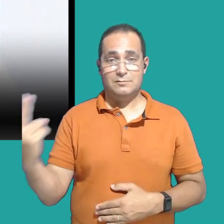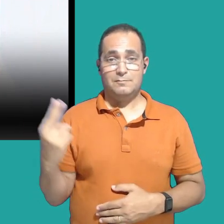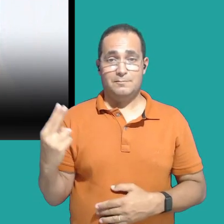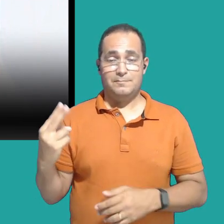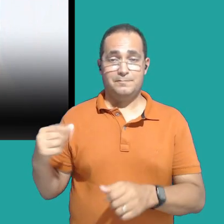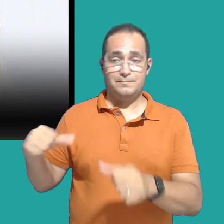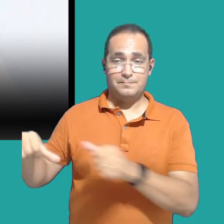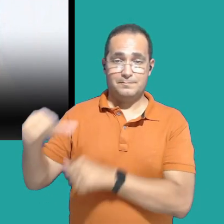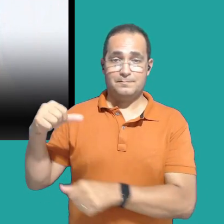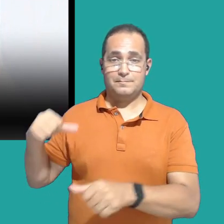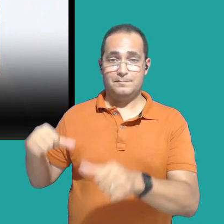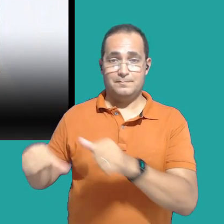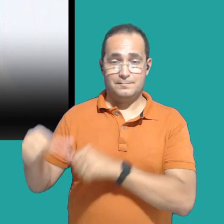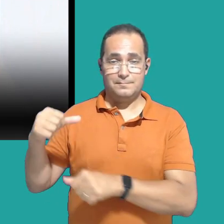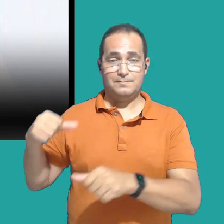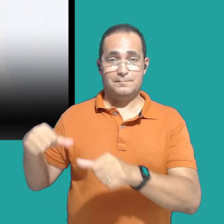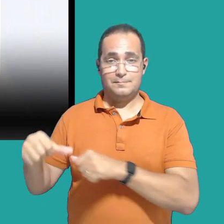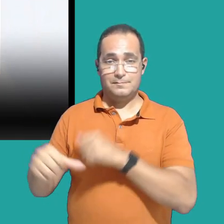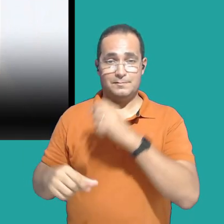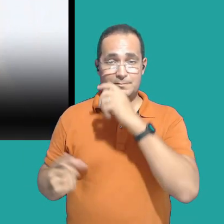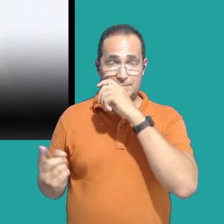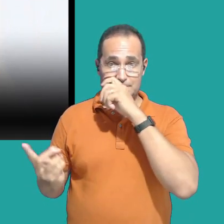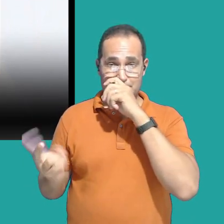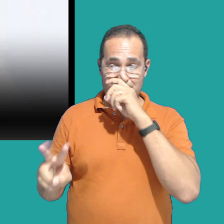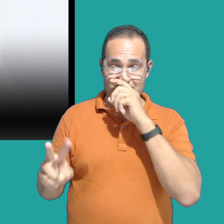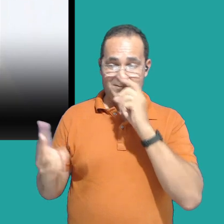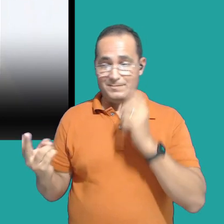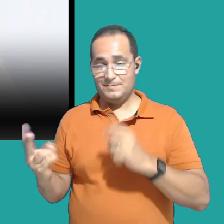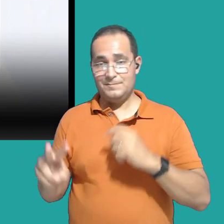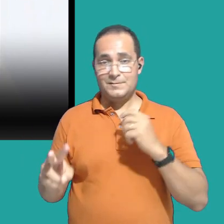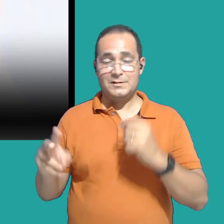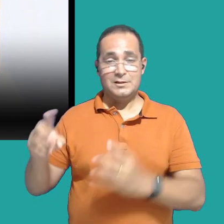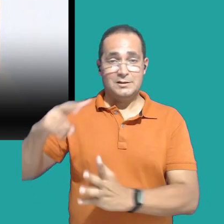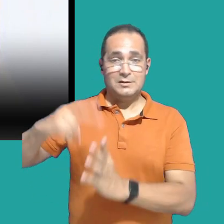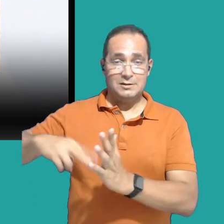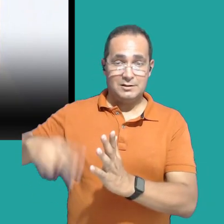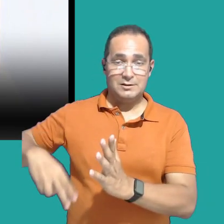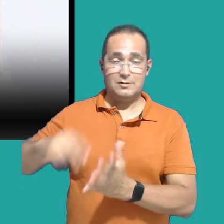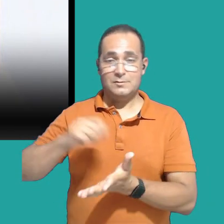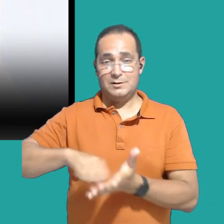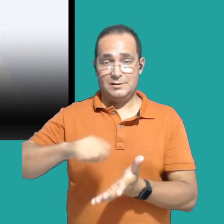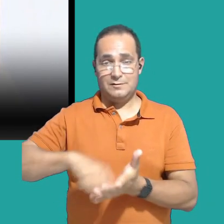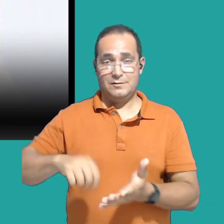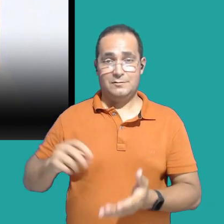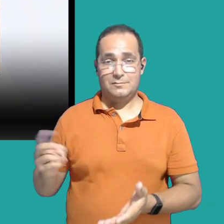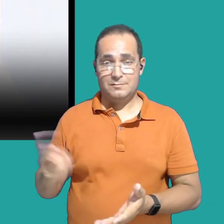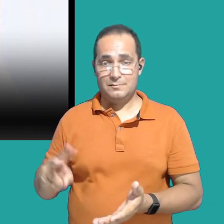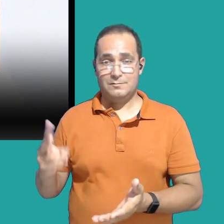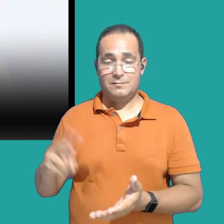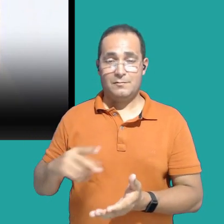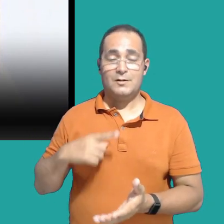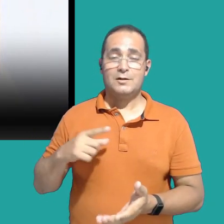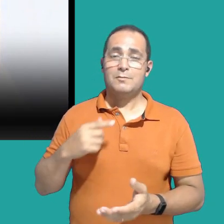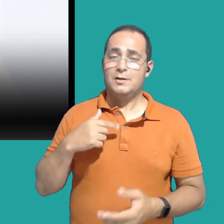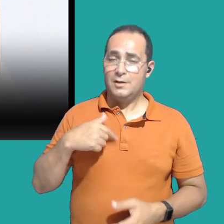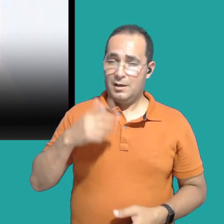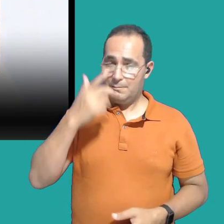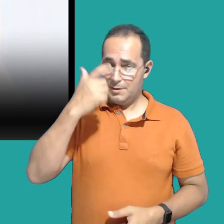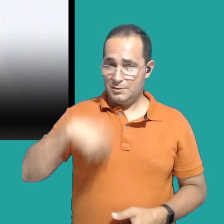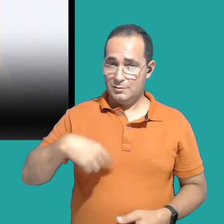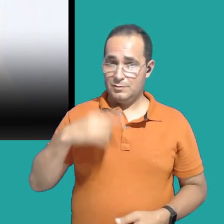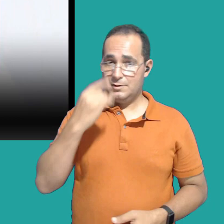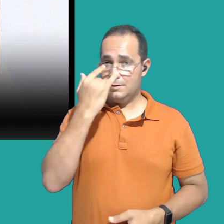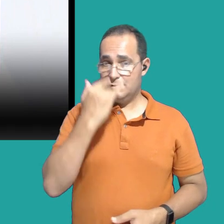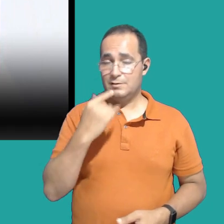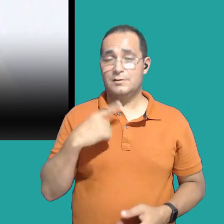né? Para a gente ficar revezando. E exige muito, tanto da pessoa que está lendo e que está escrevendo, mas também quem